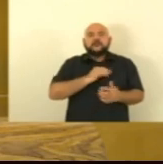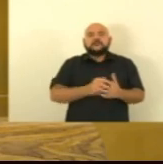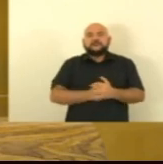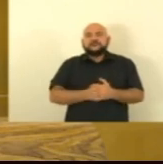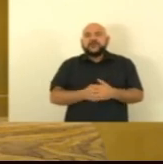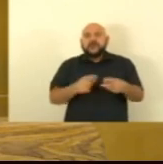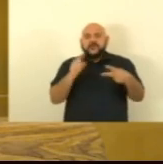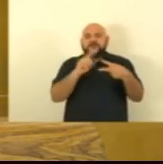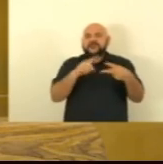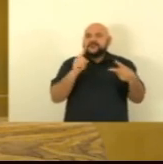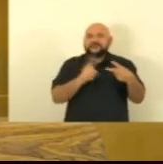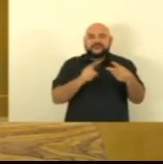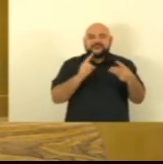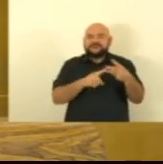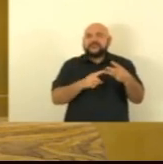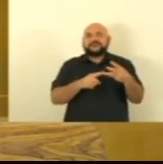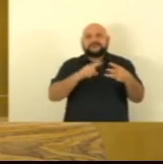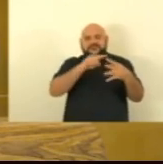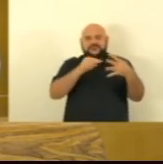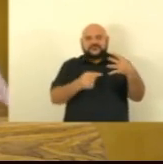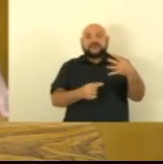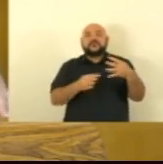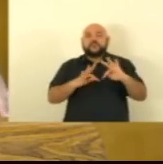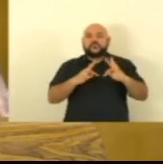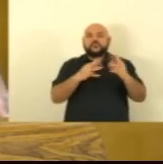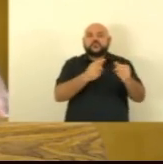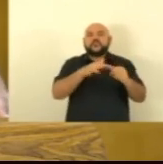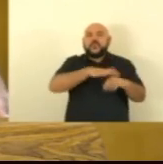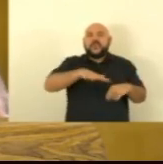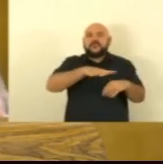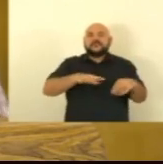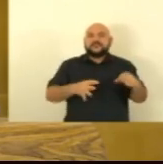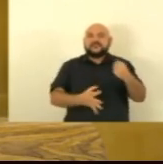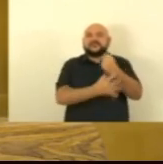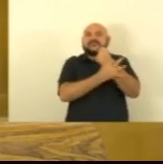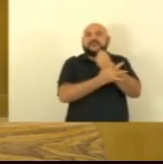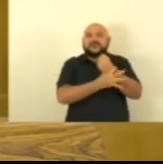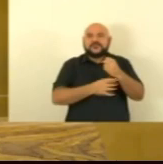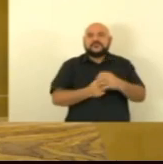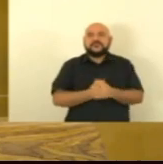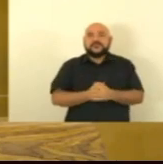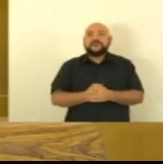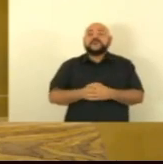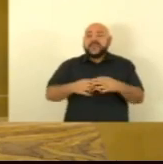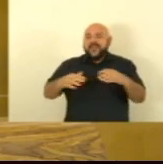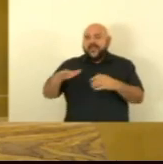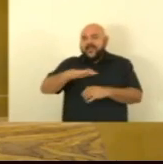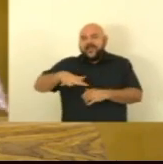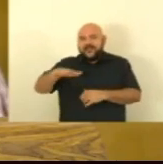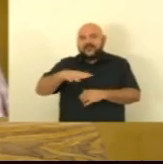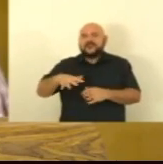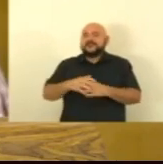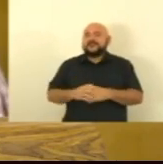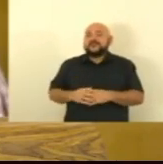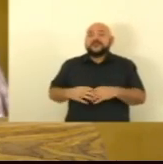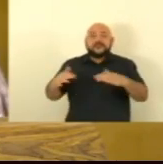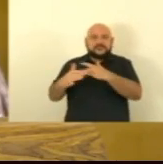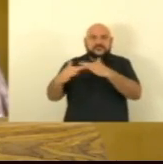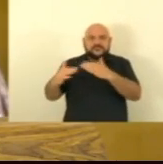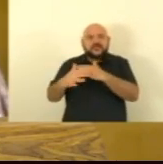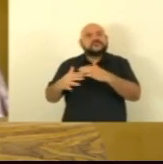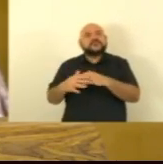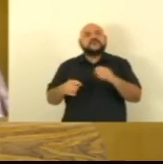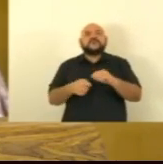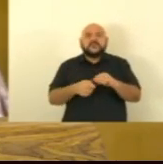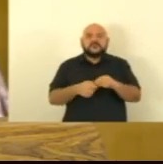Civil, os operadores de segurança realizem seus trabalhos no perímetro urbano, assim o façam também na zona rural.